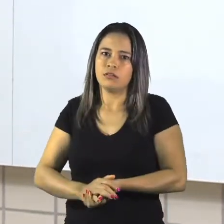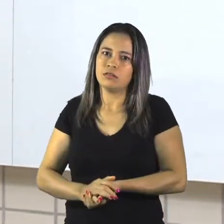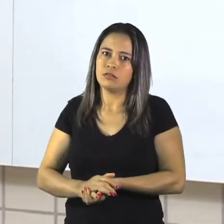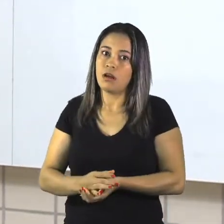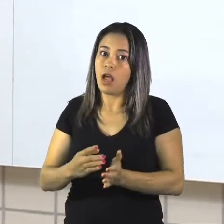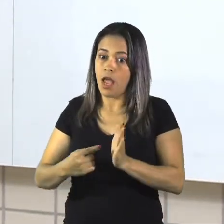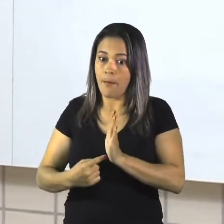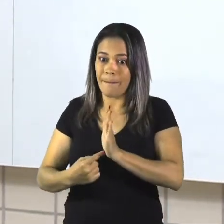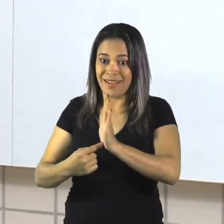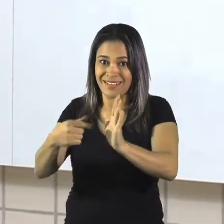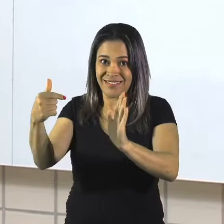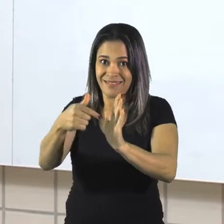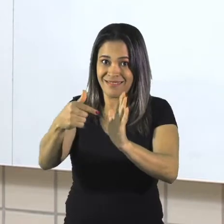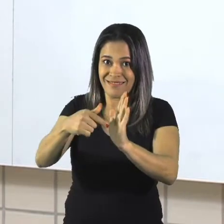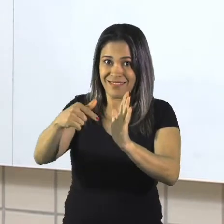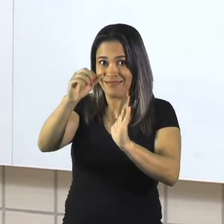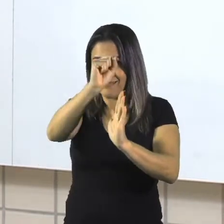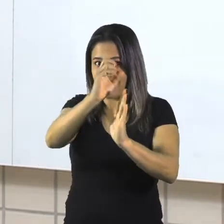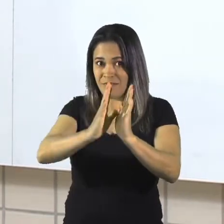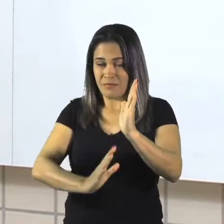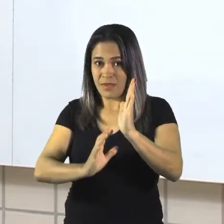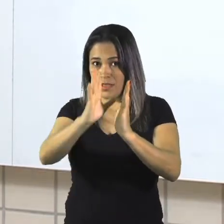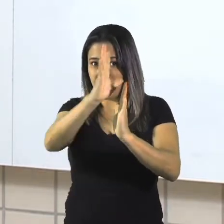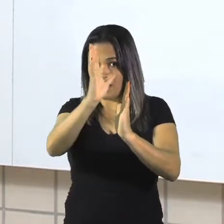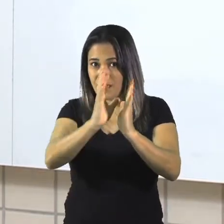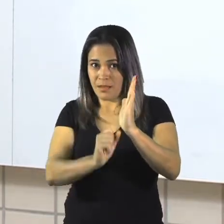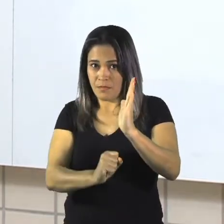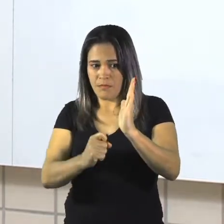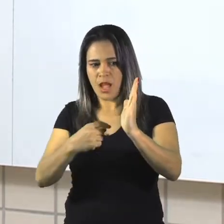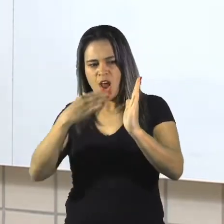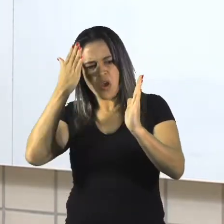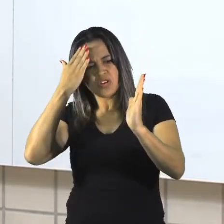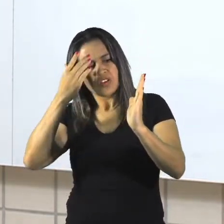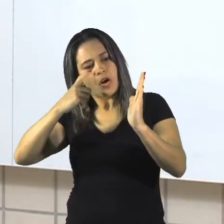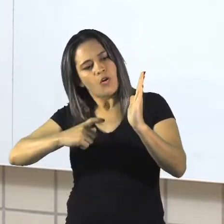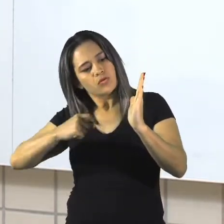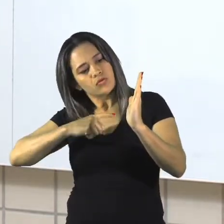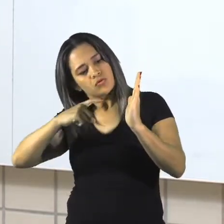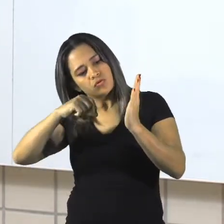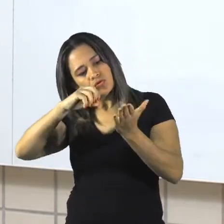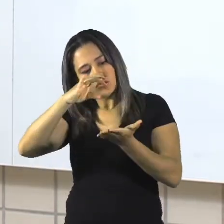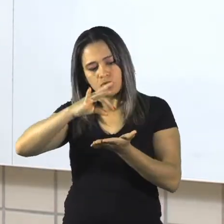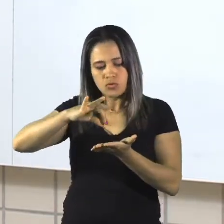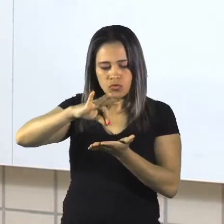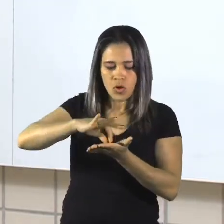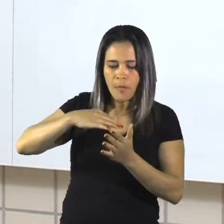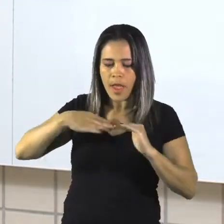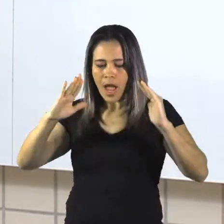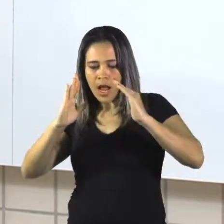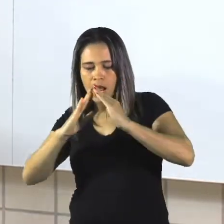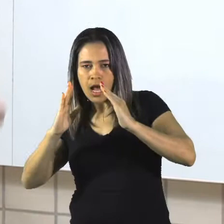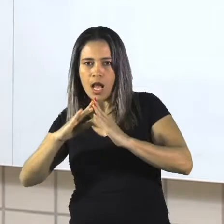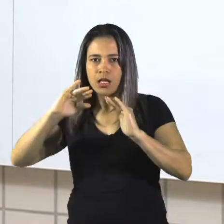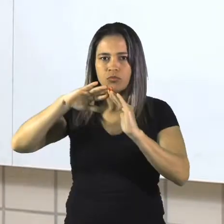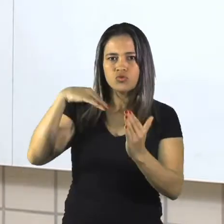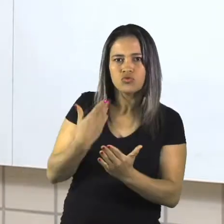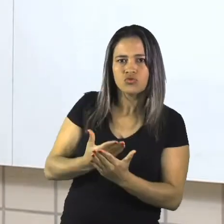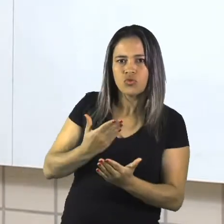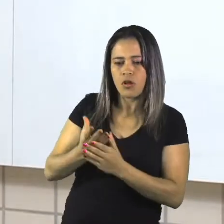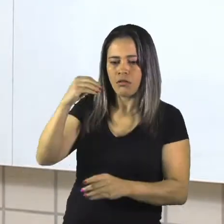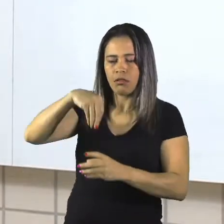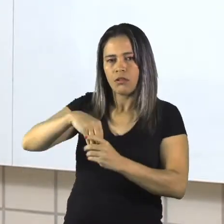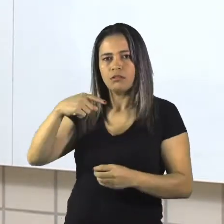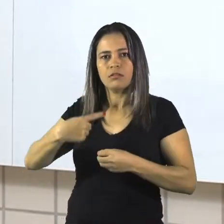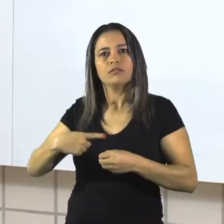por exemplo, eu sei onde é que eu estou localizado, né? Onde é que fica a minha casa, onde é que fica a minha escola, dentro da cidade,